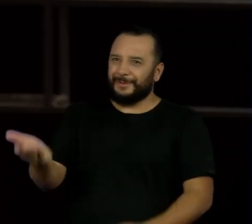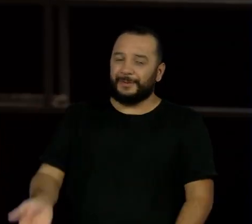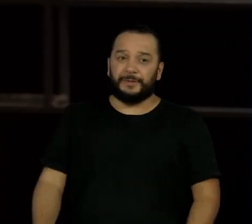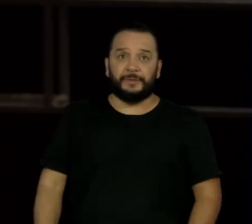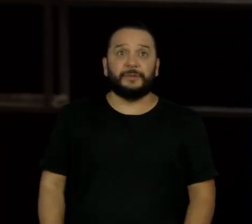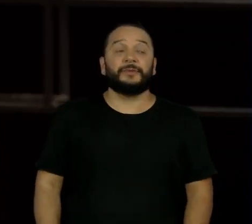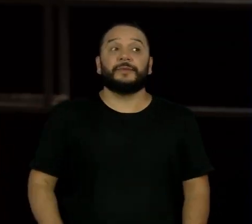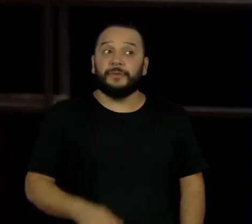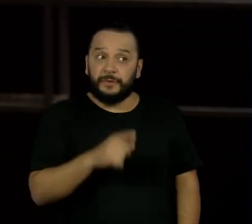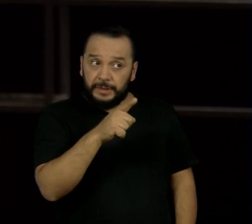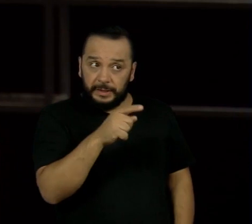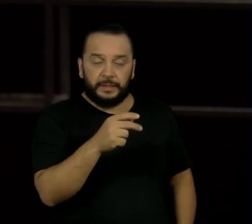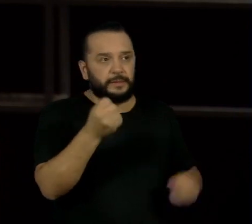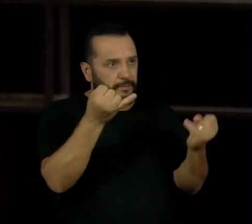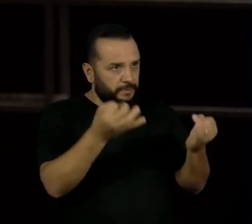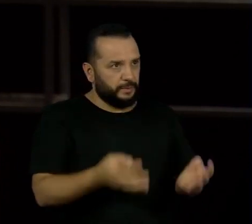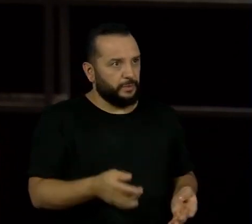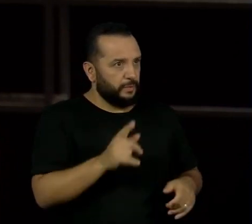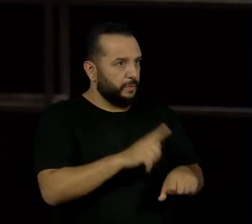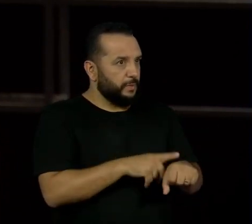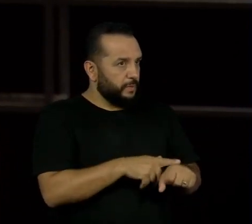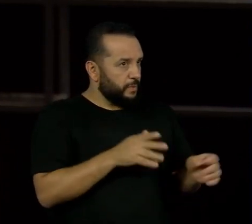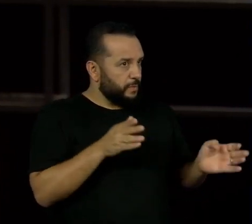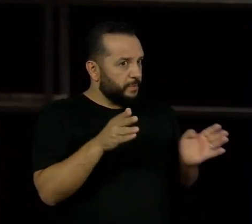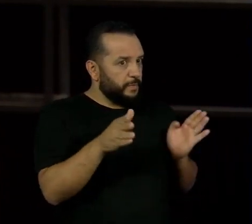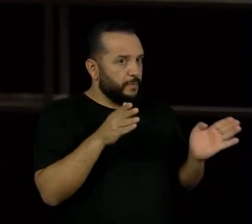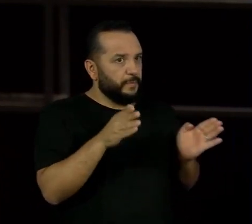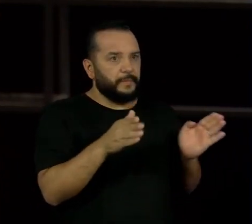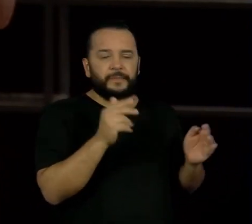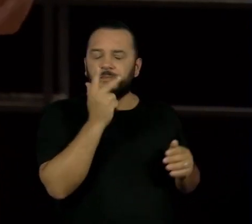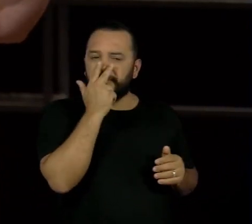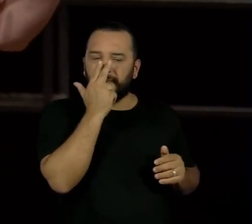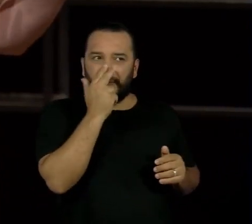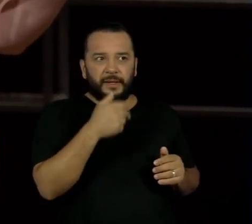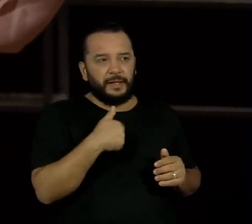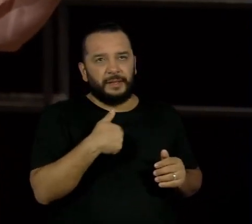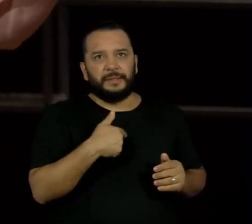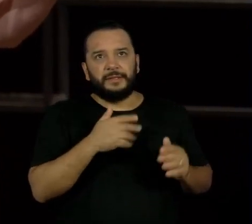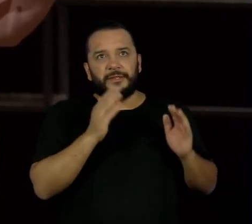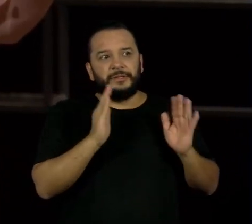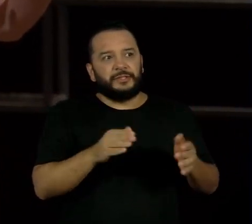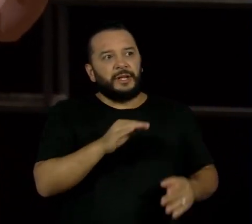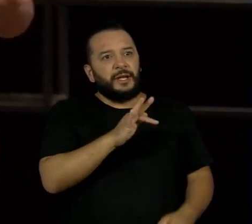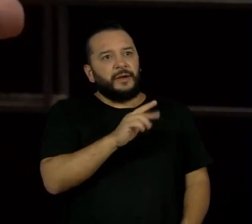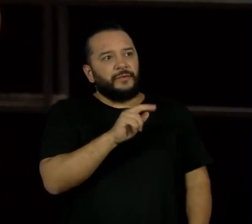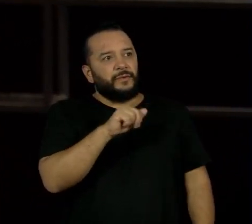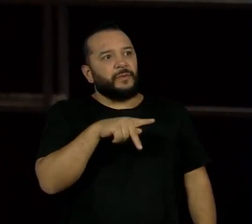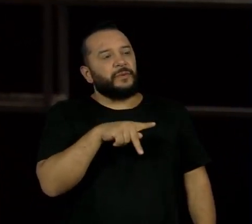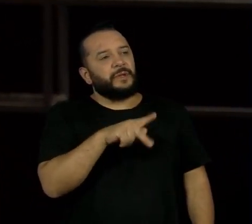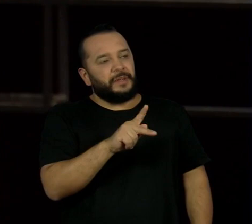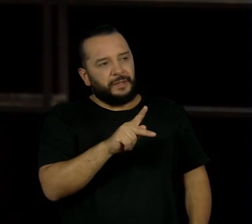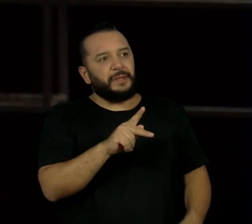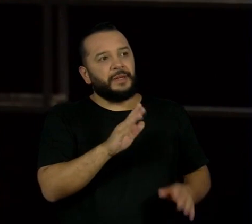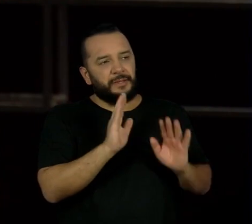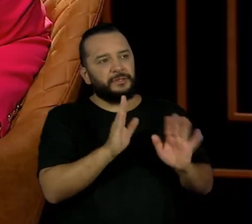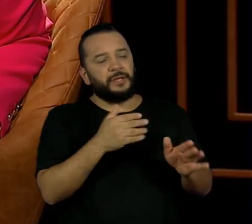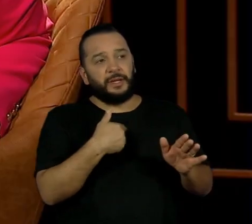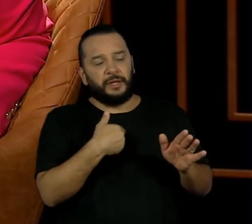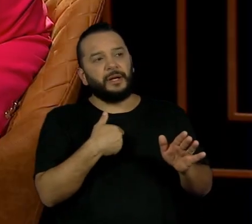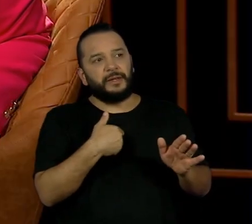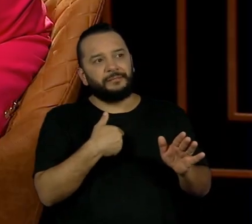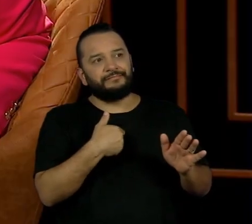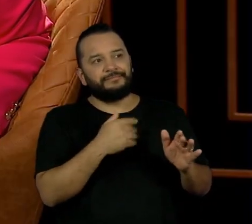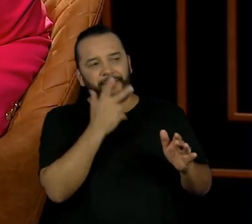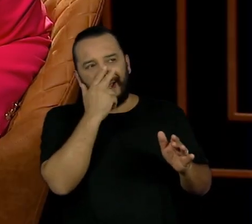você falou, foi esse momento, né, de desmame ali do Funk Como Ele Gusta e de entrar no seu